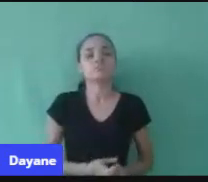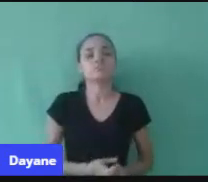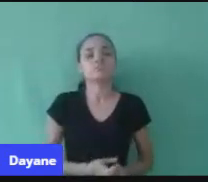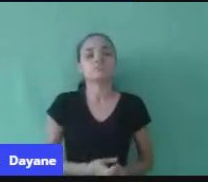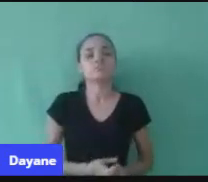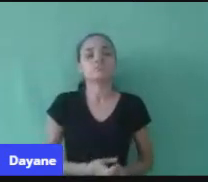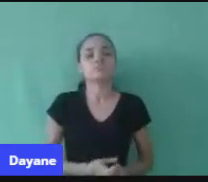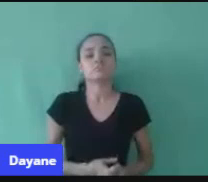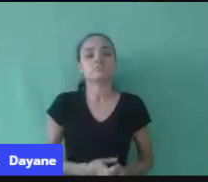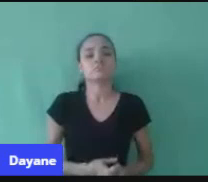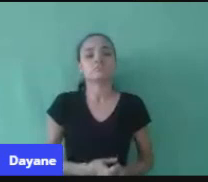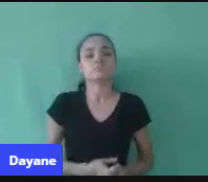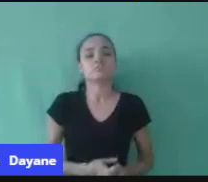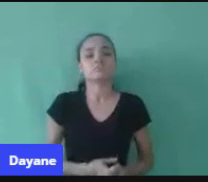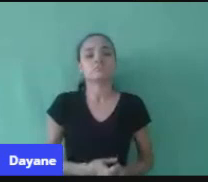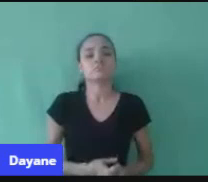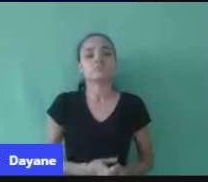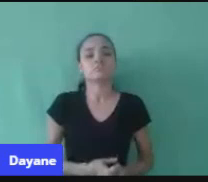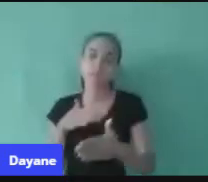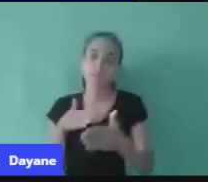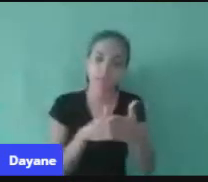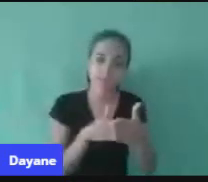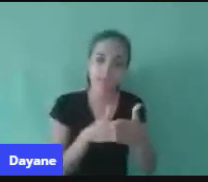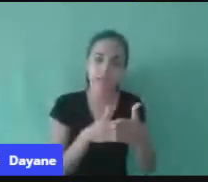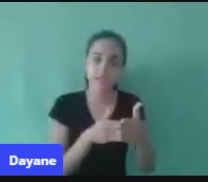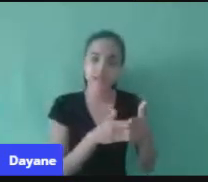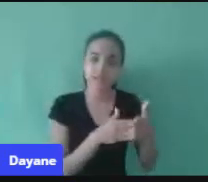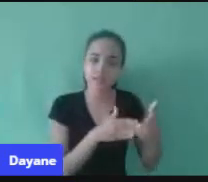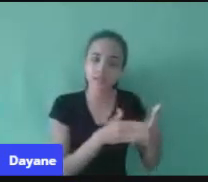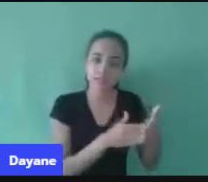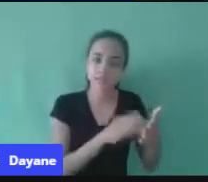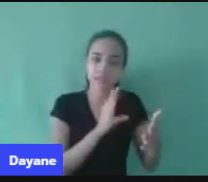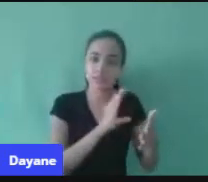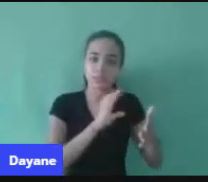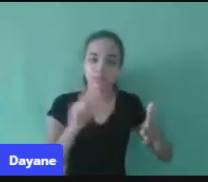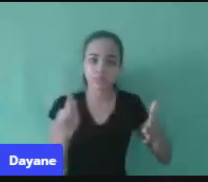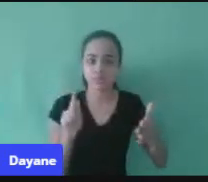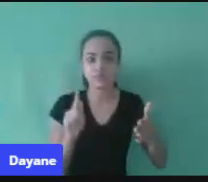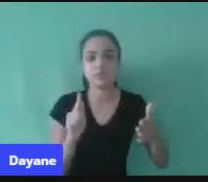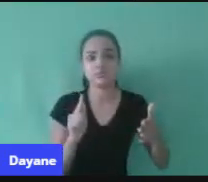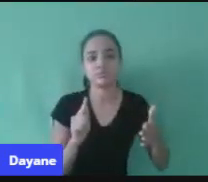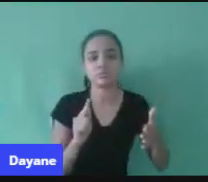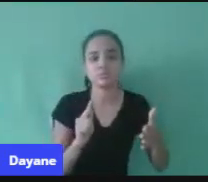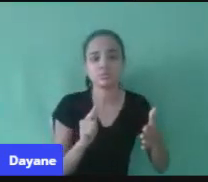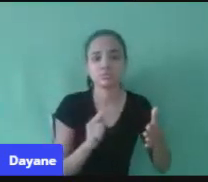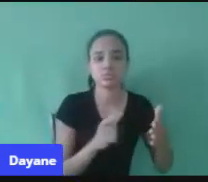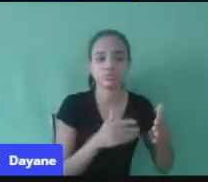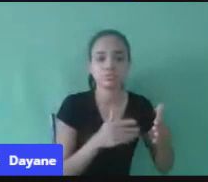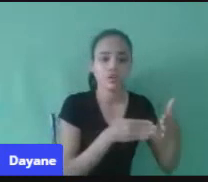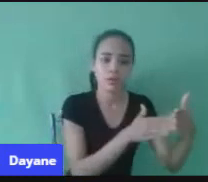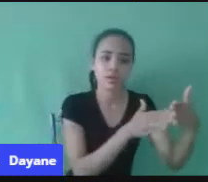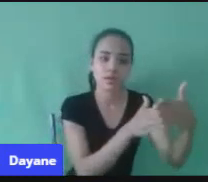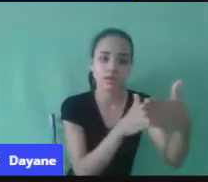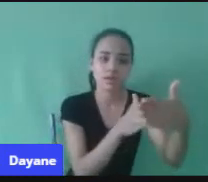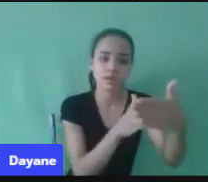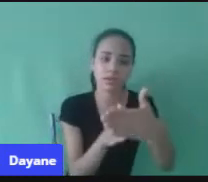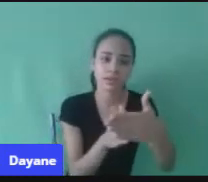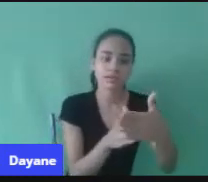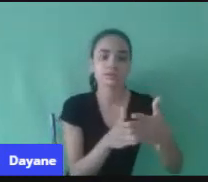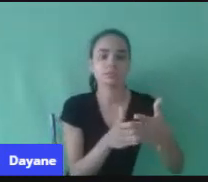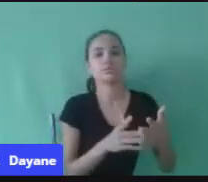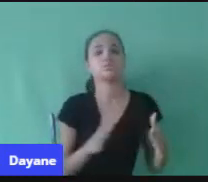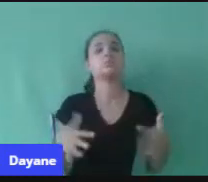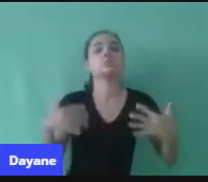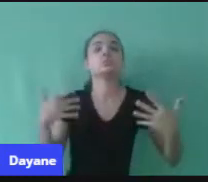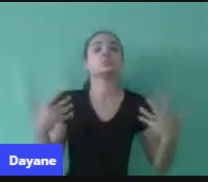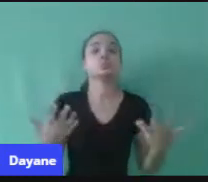Campo Grande, né? De norte a sul, a leste, a oeste, quais são esses municípios? Rochedo,